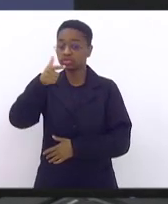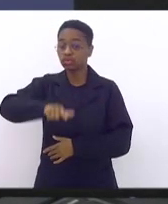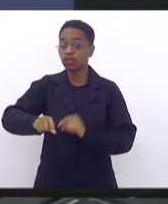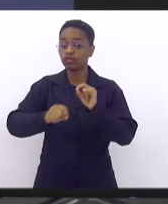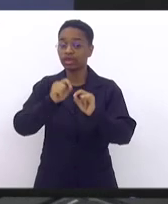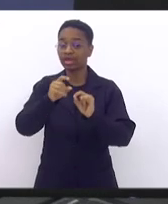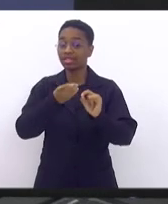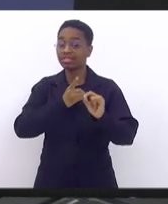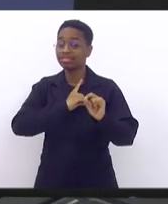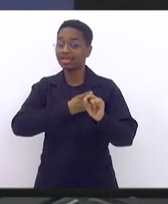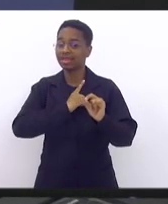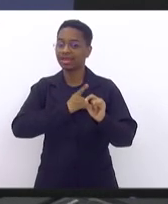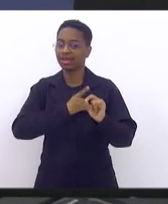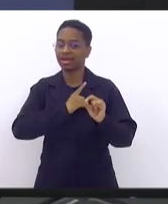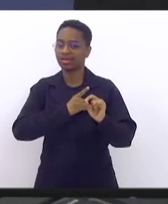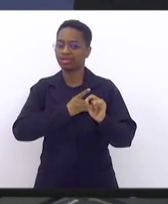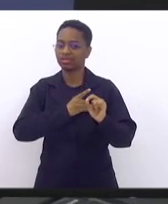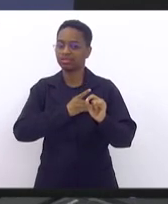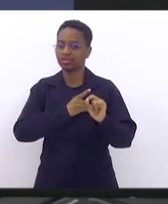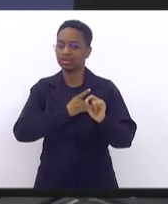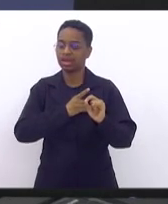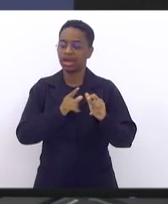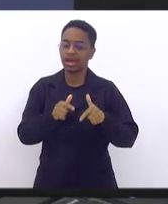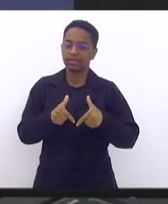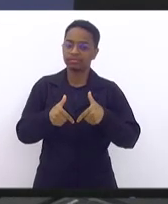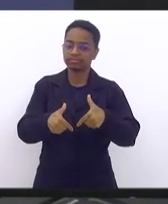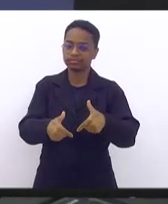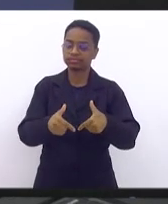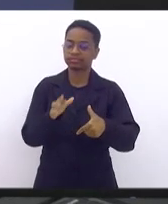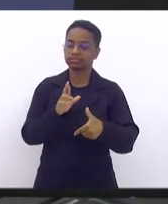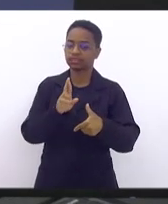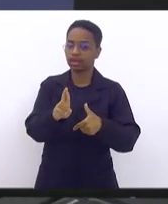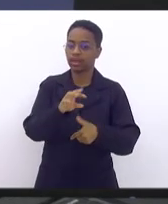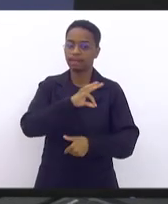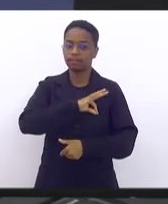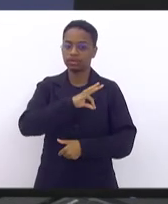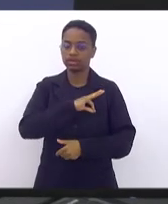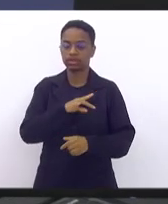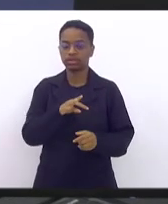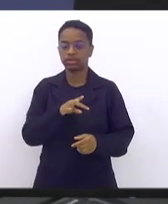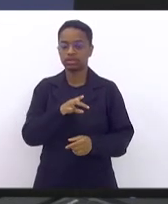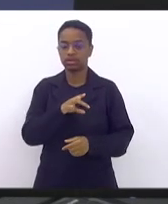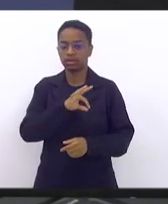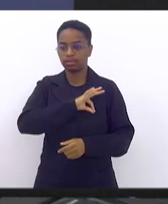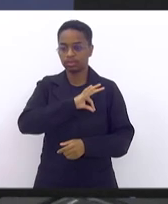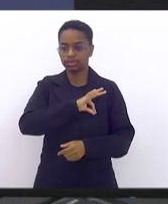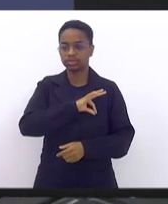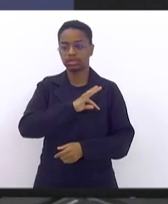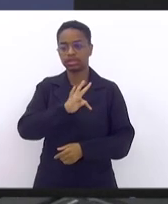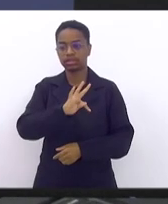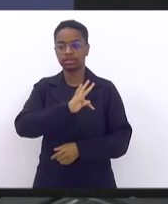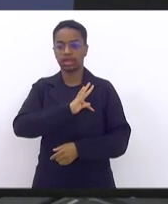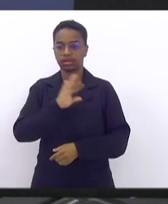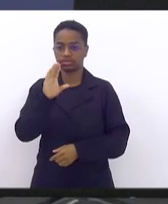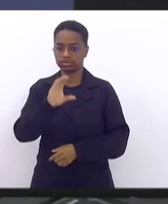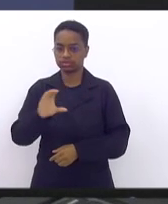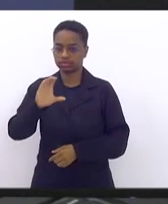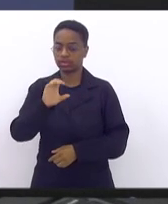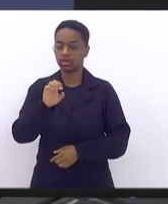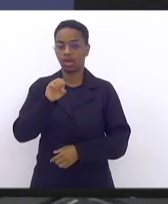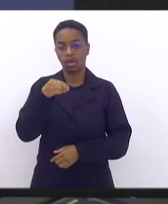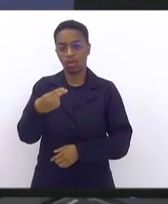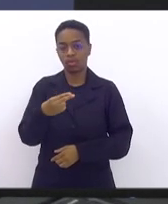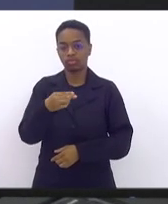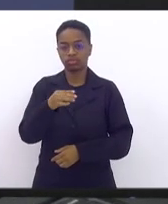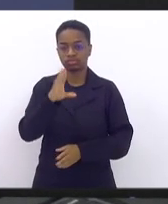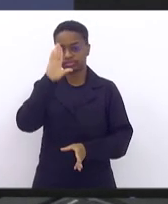delegado à frente da Polícia Técnico-Científica, ou Polícia Científica, que é o termo que já é utilizado